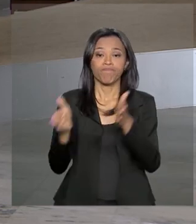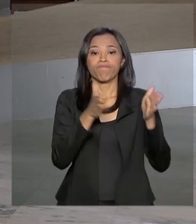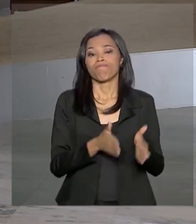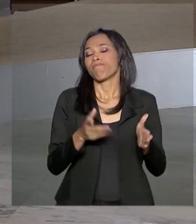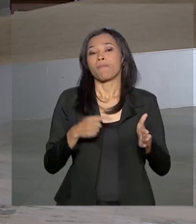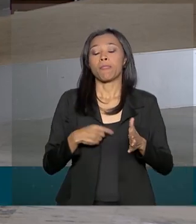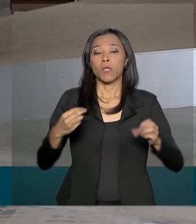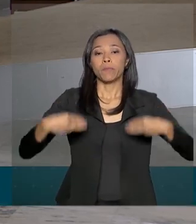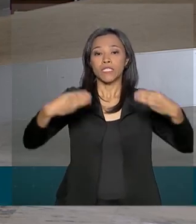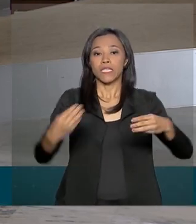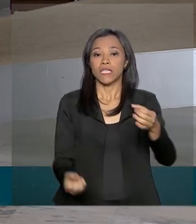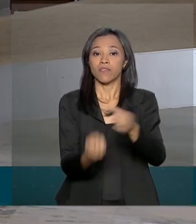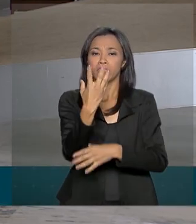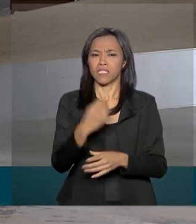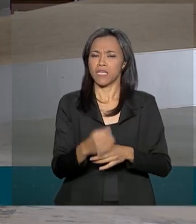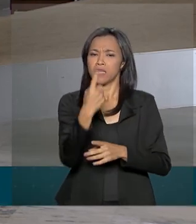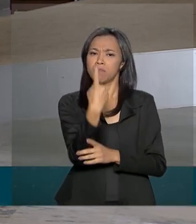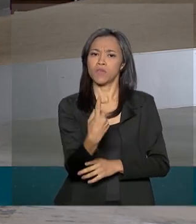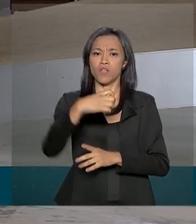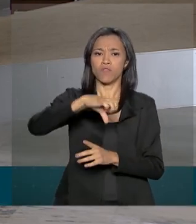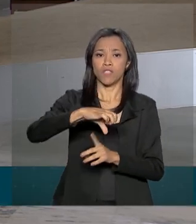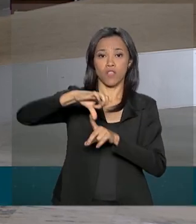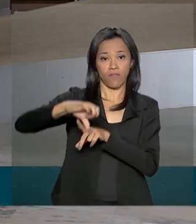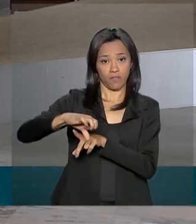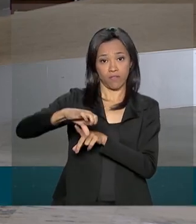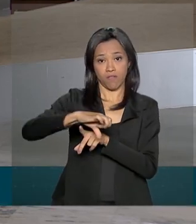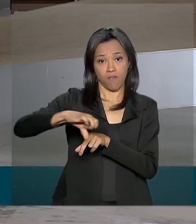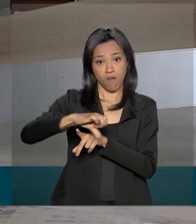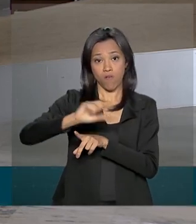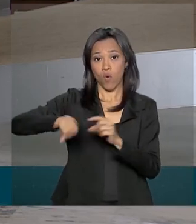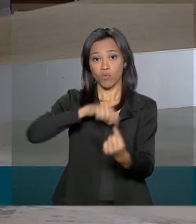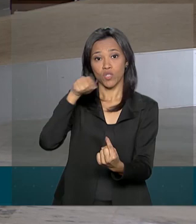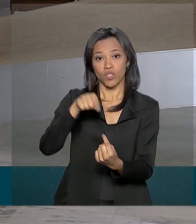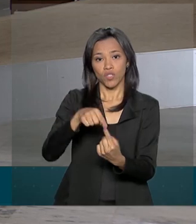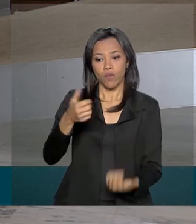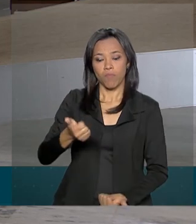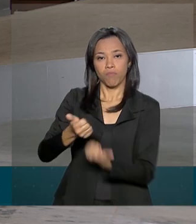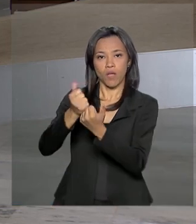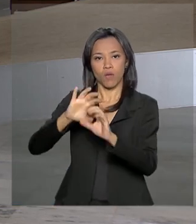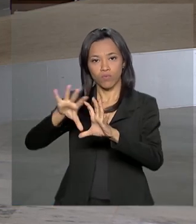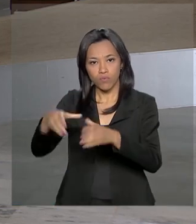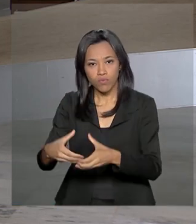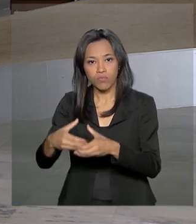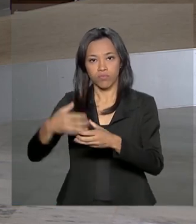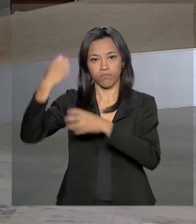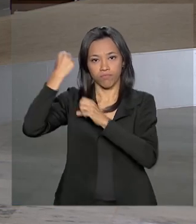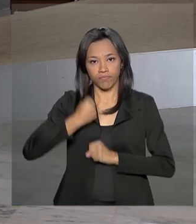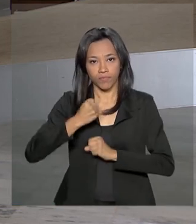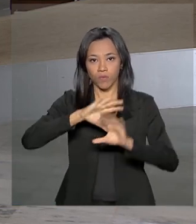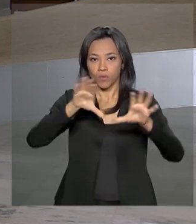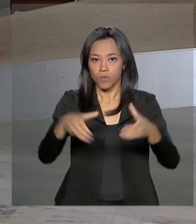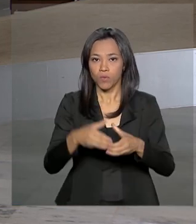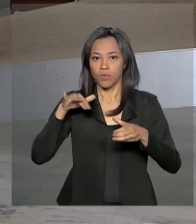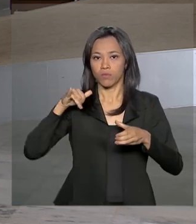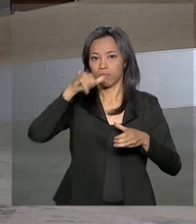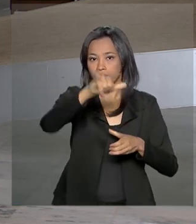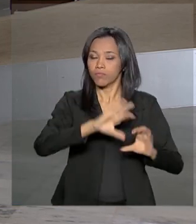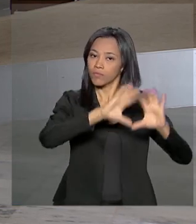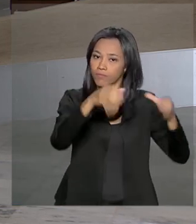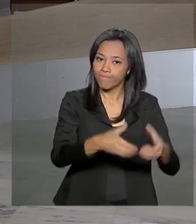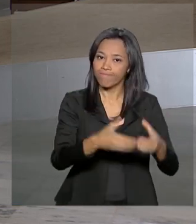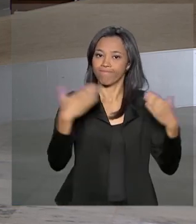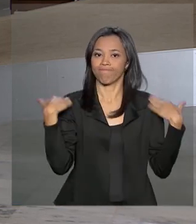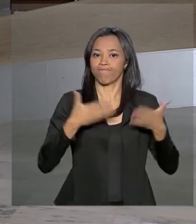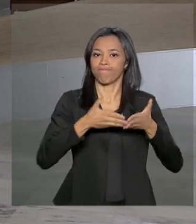criado em 1999 para reforçar a articulação das forças armadas e melhorar a relação com as outras áreas do governo